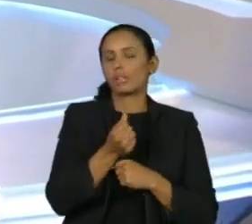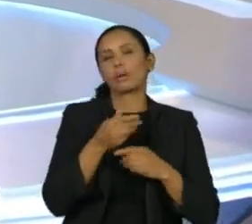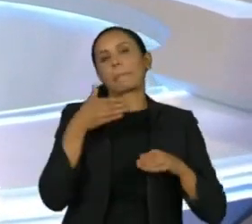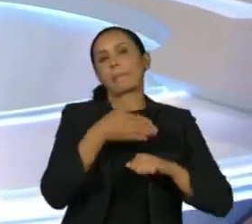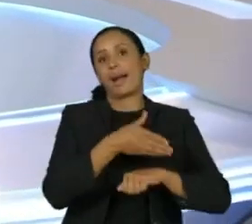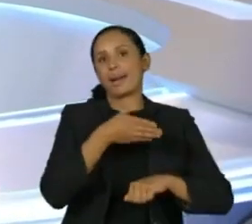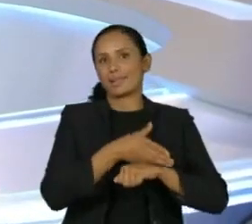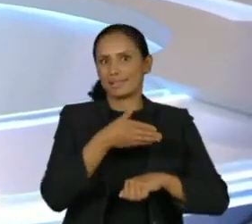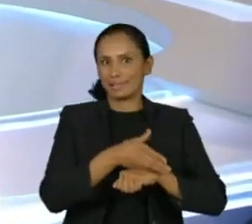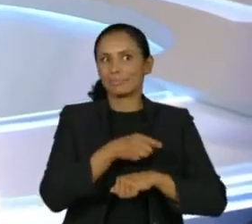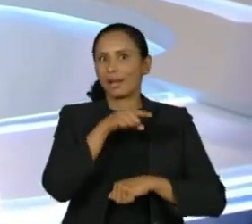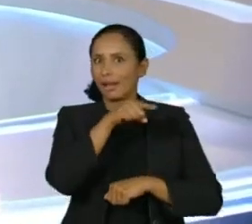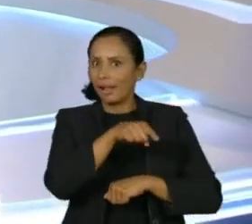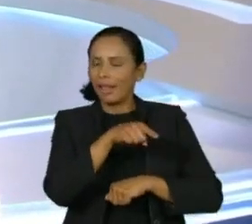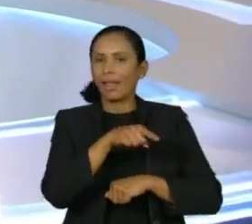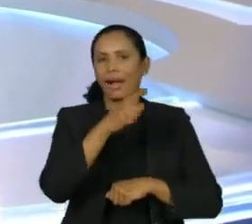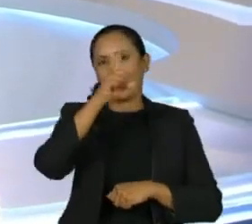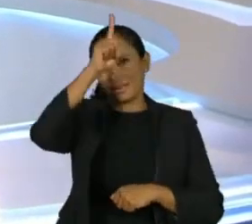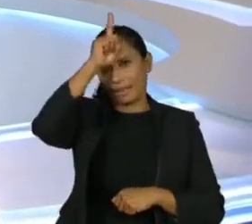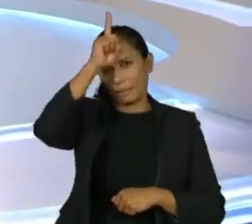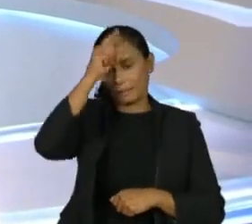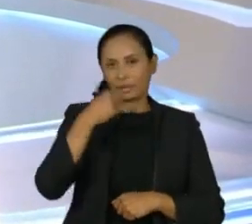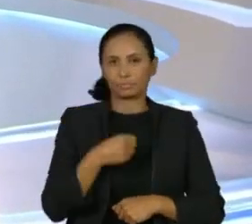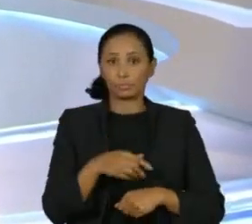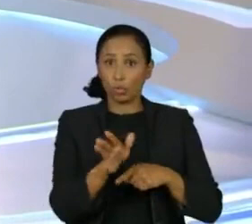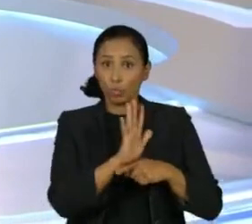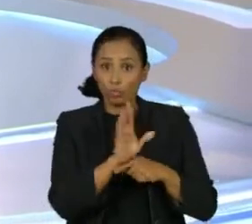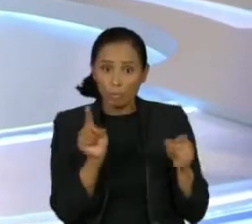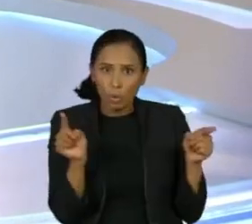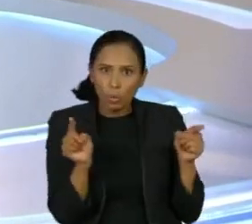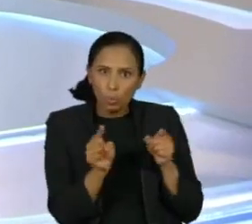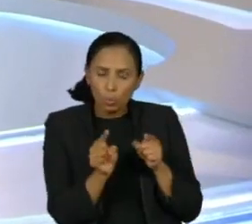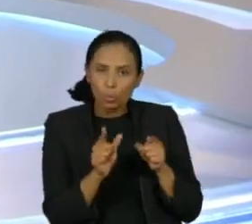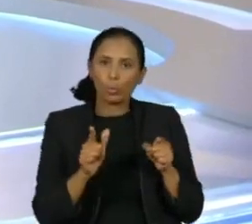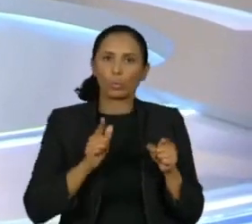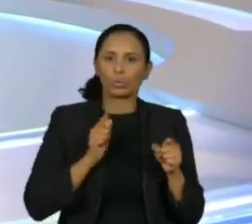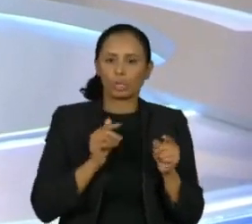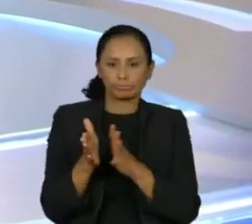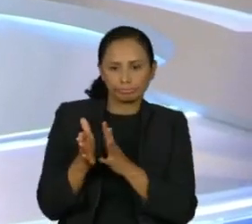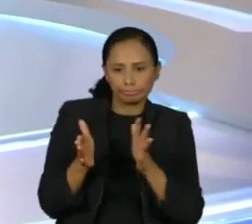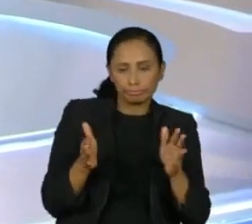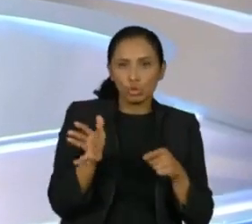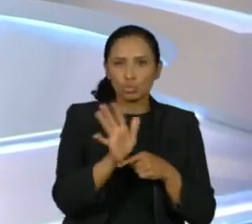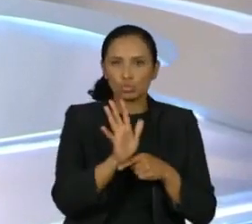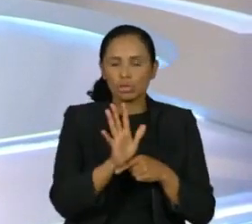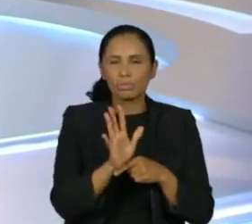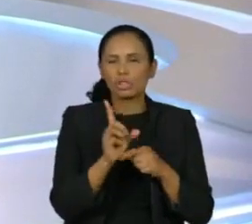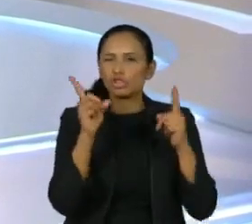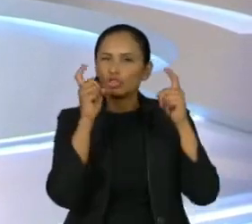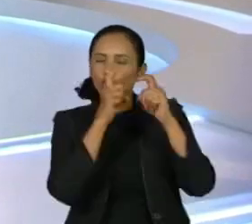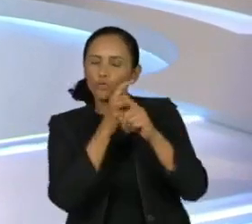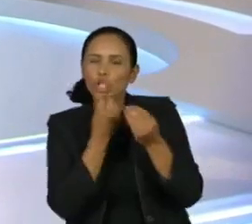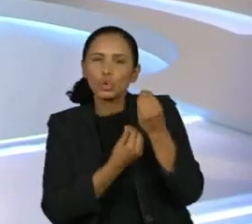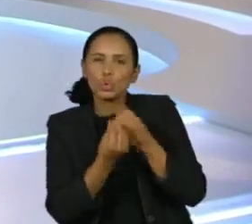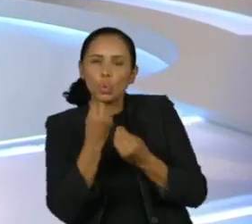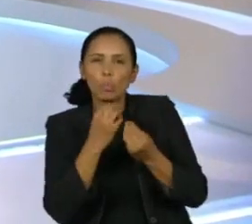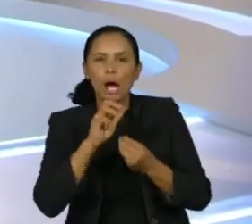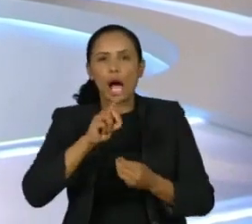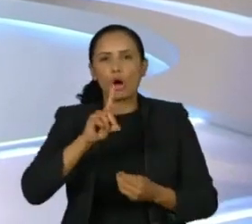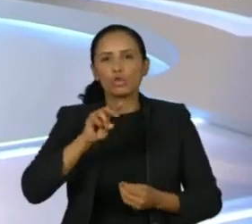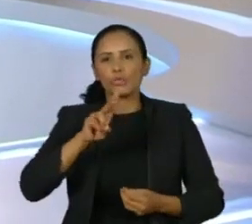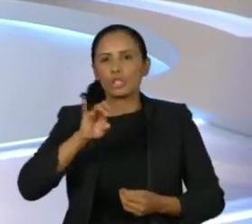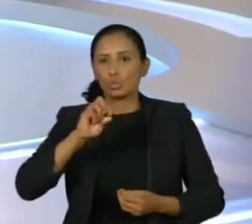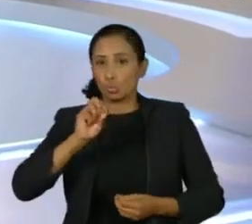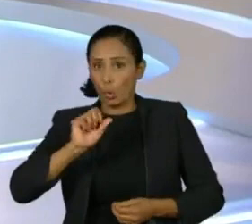Alemanha. Sobre o curta, a carreira no cinema e a complexidade da realização audiovisual no Brasil, eu conversei